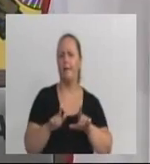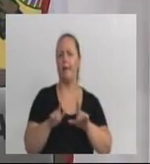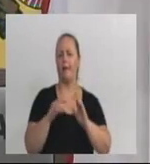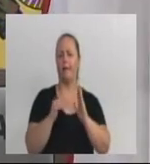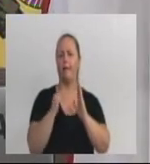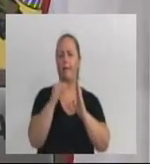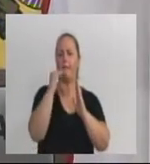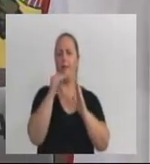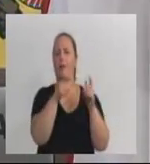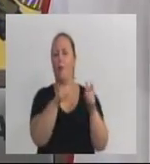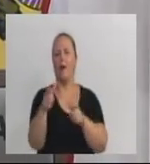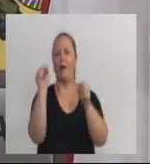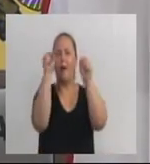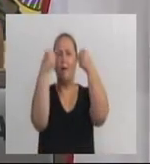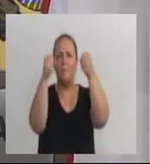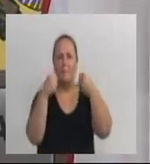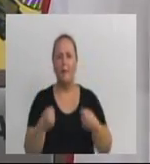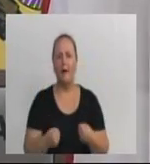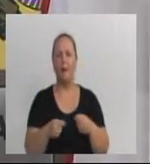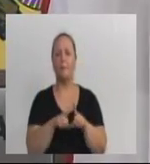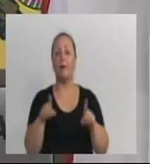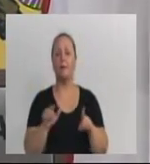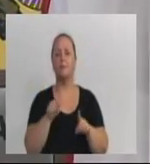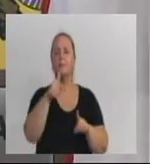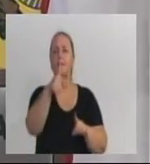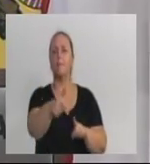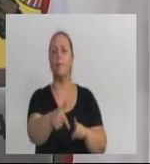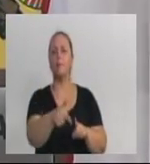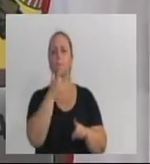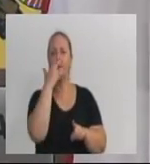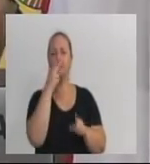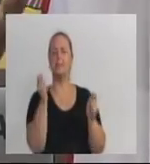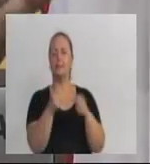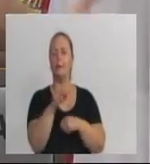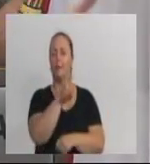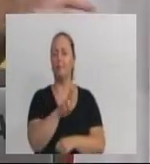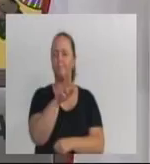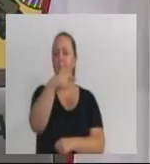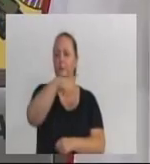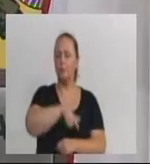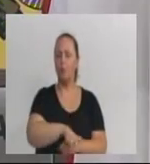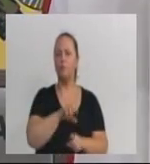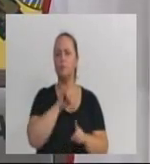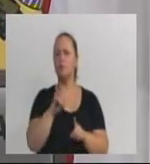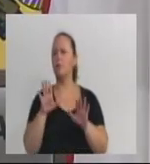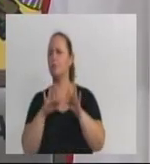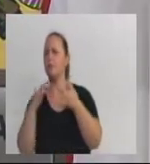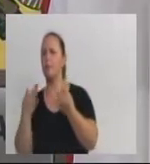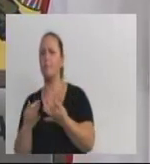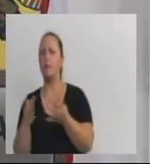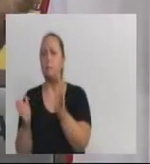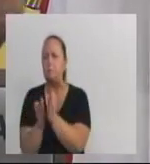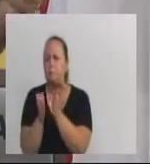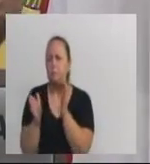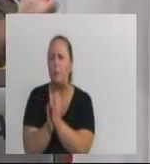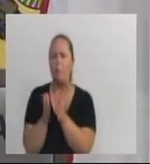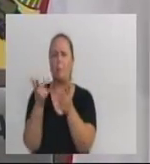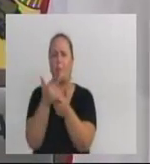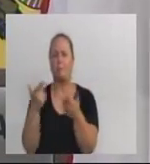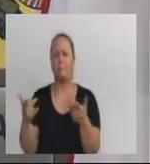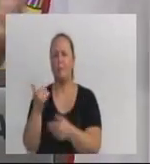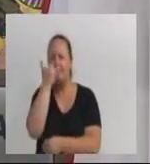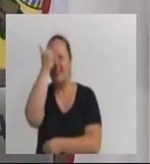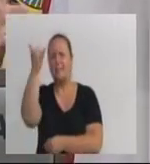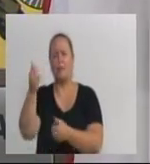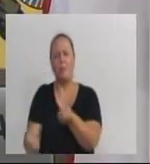espaço, vereador César, sim, para servir em algum momento de socorro a famílias carentes, a famílias que, de repente, têm a sua casa, residência incendiada, em vários momentos aí,